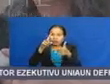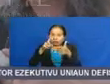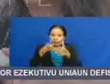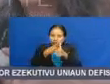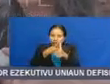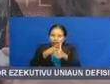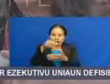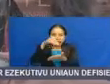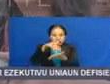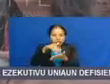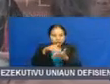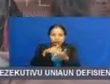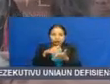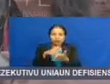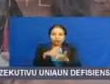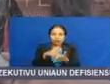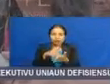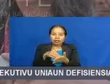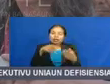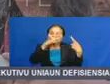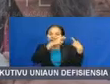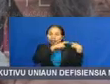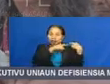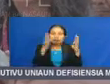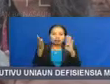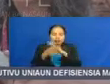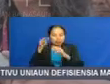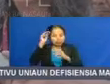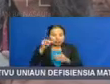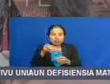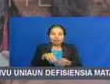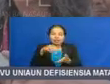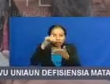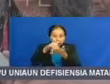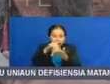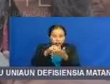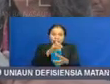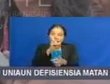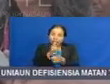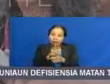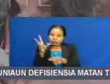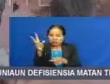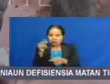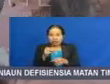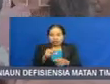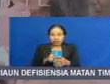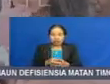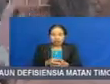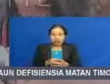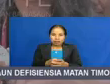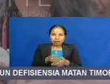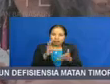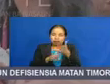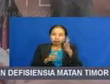benia sai ministro né calai ni estuda né calai ni estuda clea hoje né calai ni recurso universitário